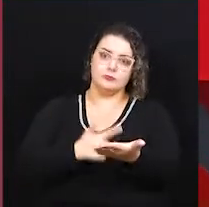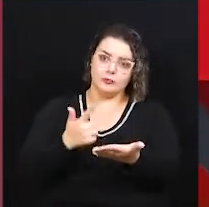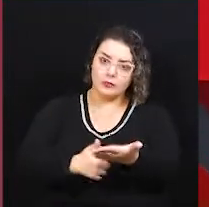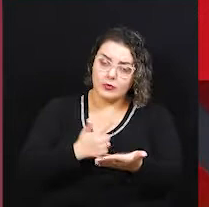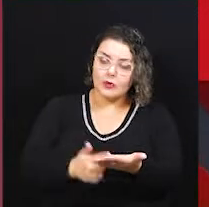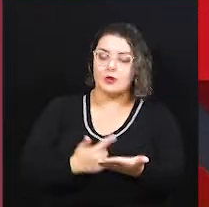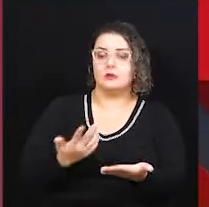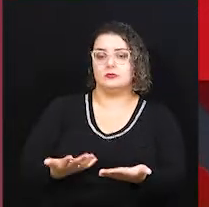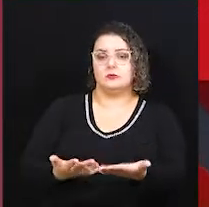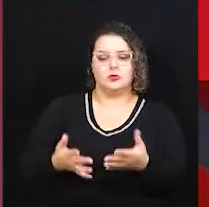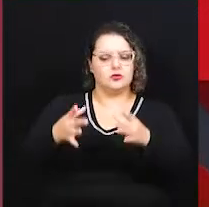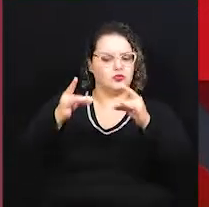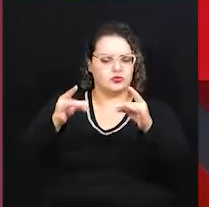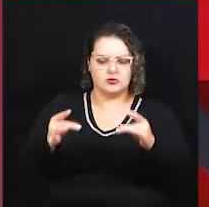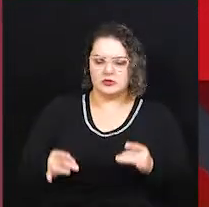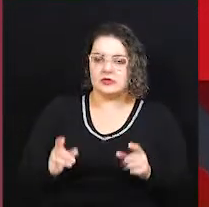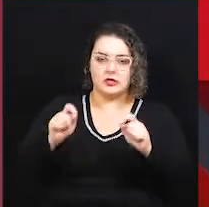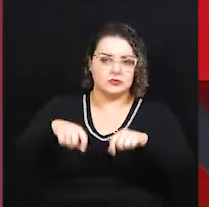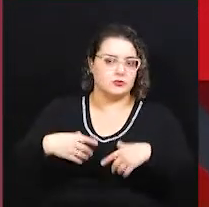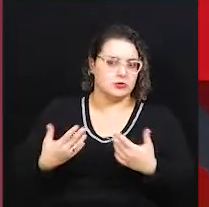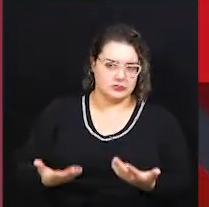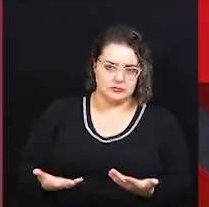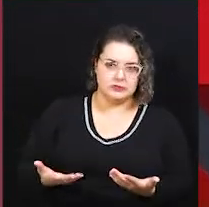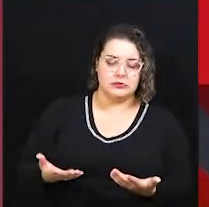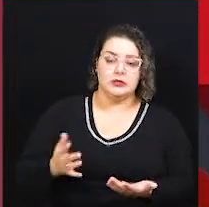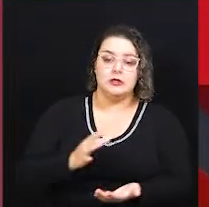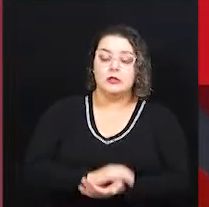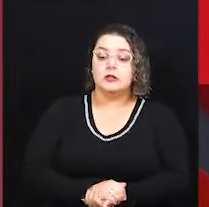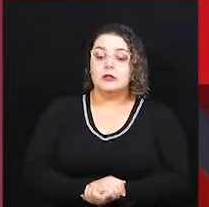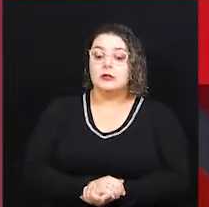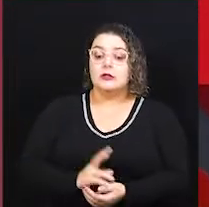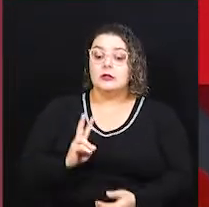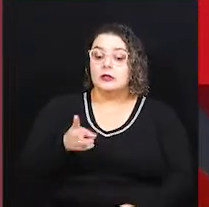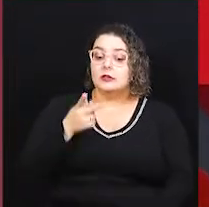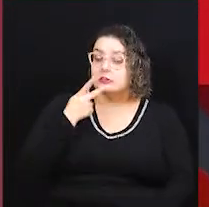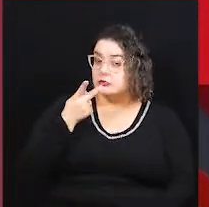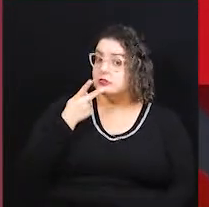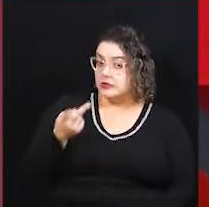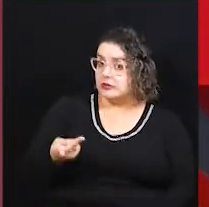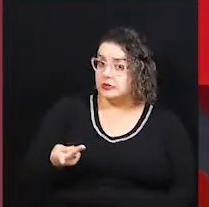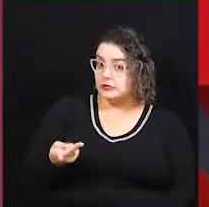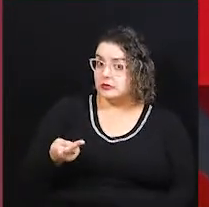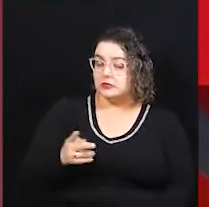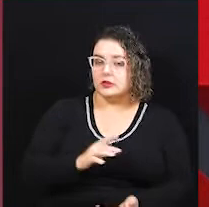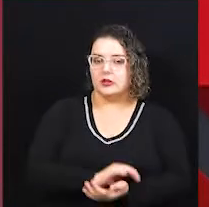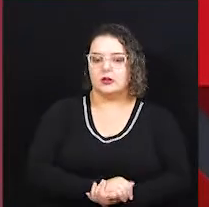tirar todos os detalhes possíveis. Agora, eu sempre falo para os nossos